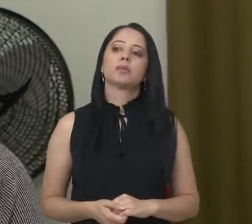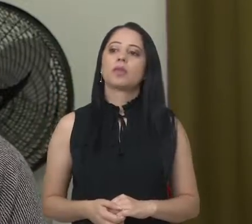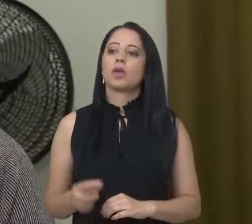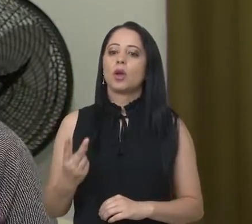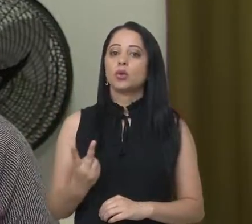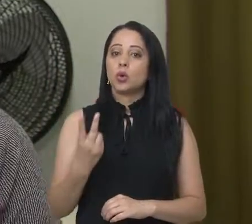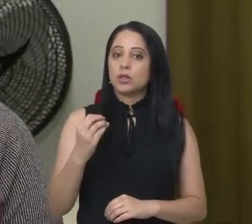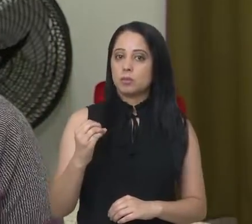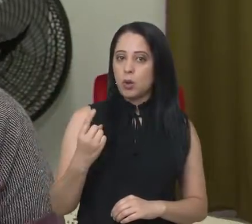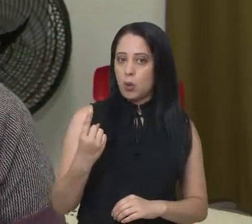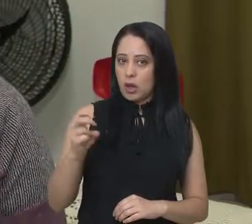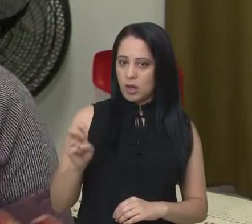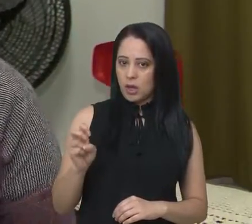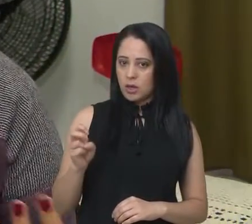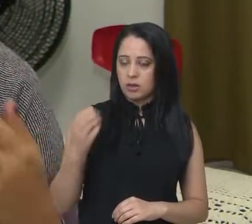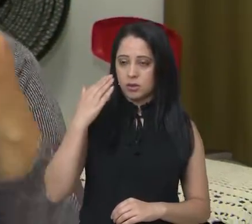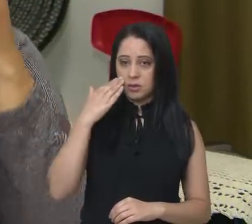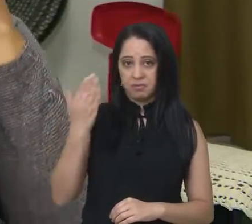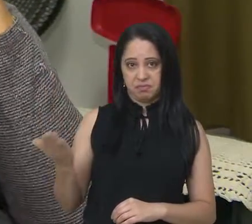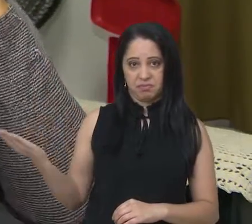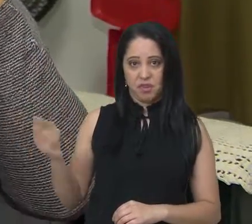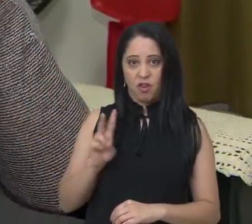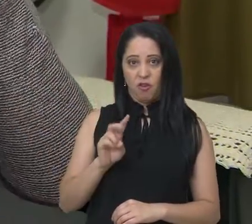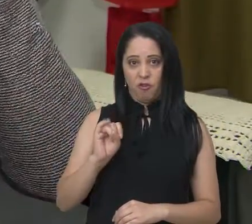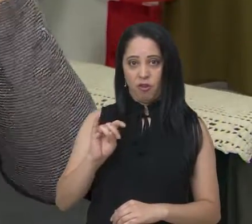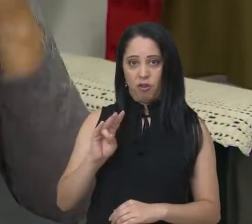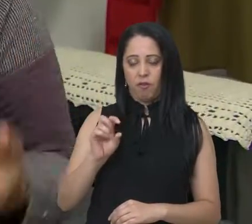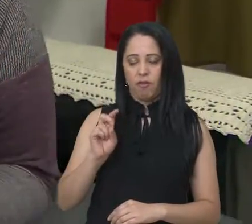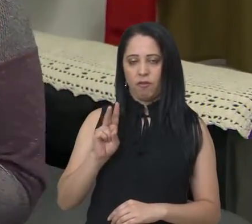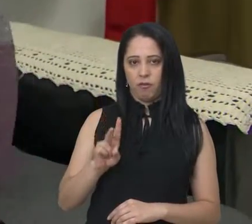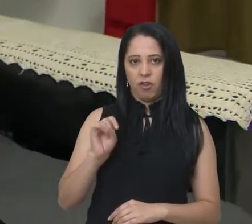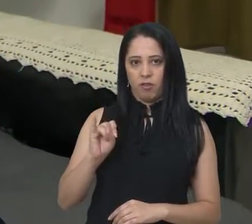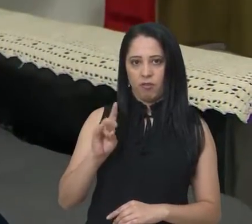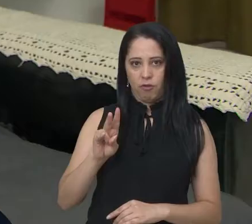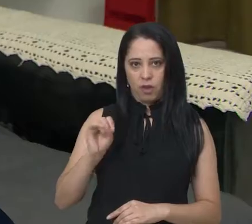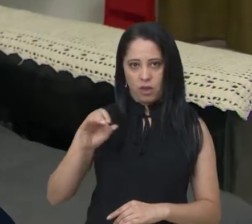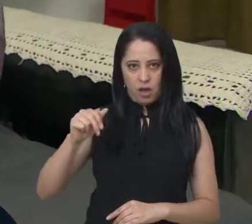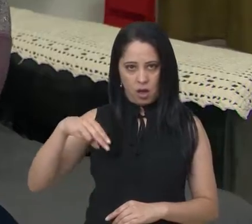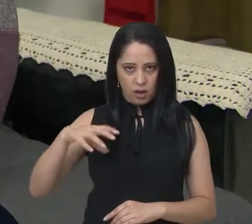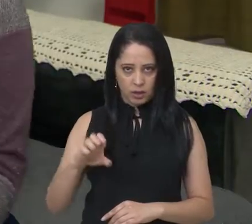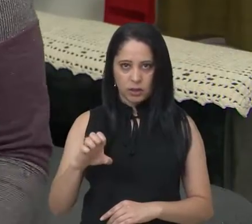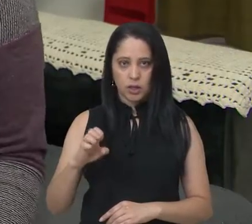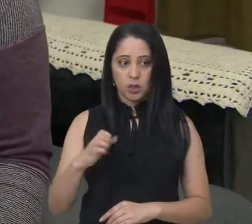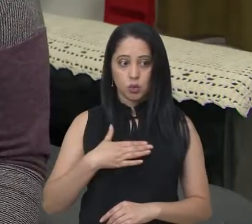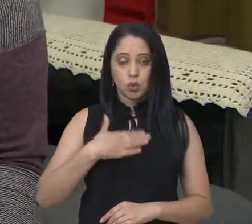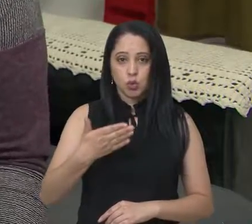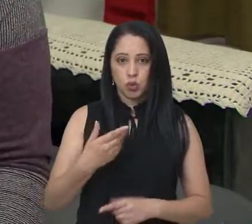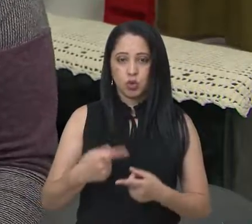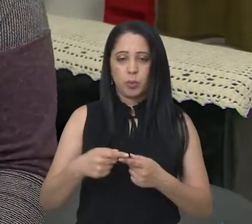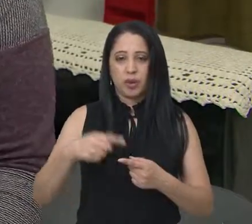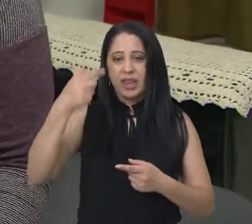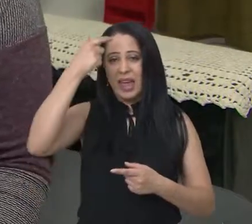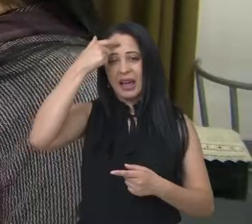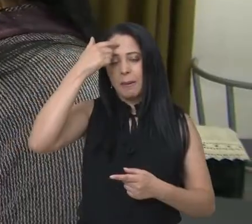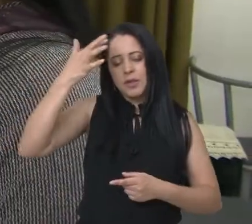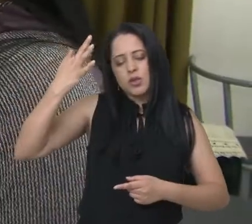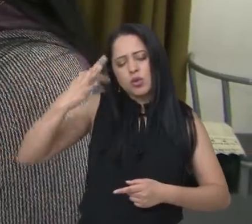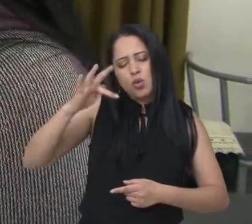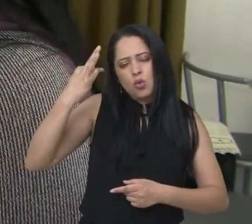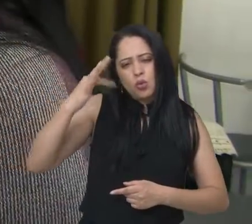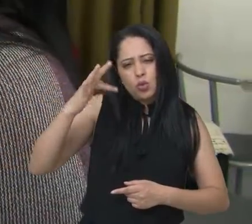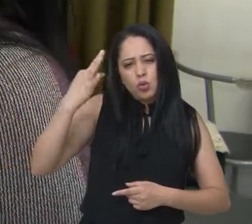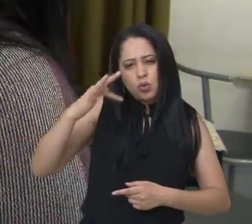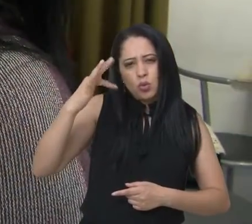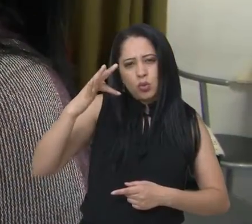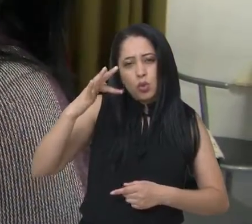Em 2015, a Viviane passou por um grande susto. Aos 22 anos, após sofrer com fortes dores de cabeça, ela teve